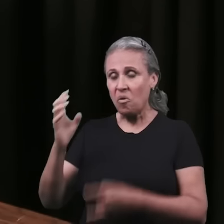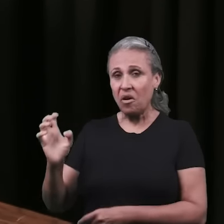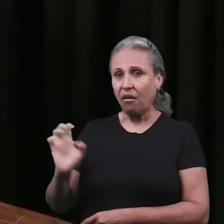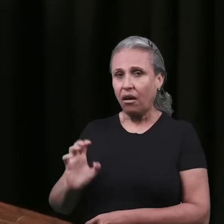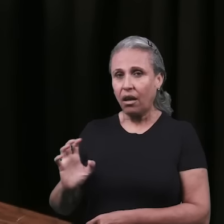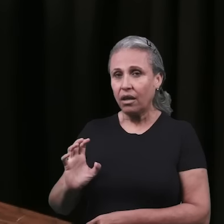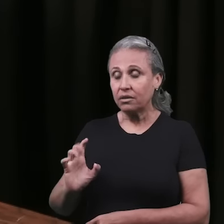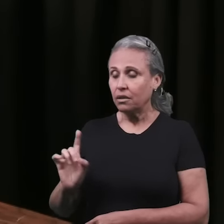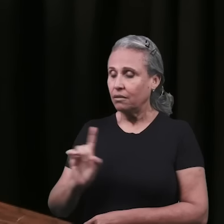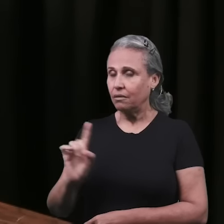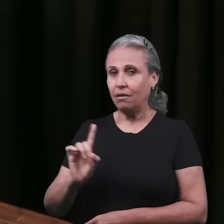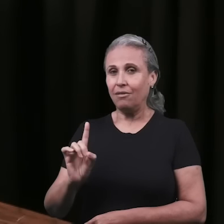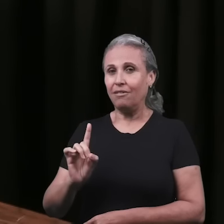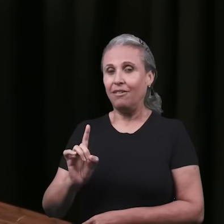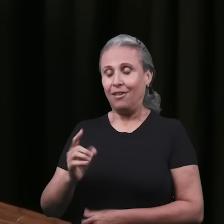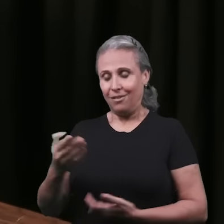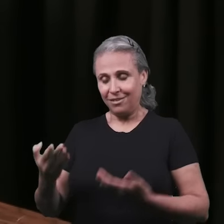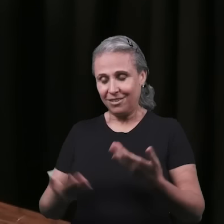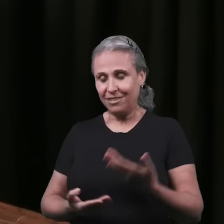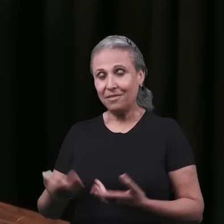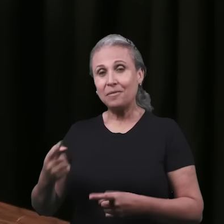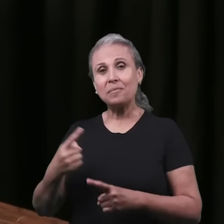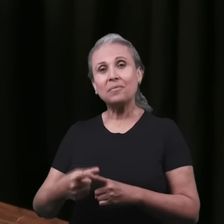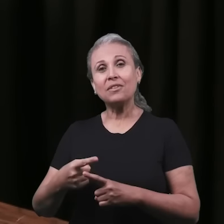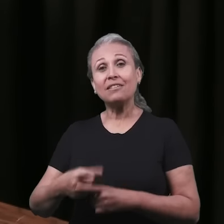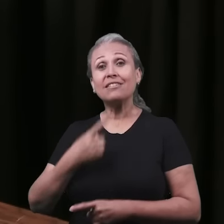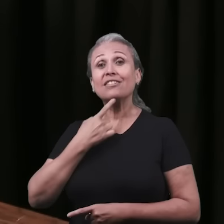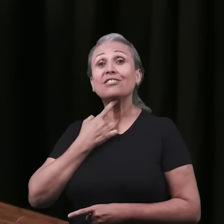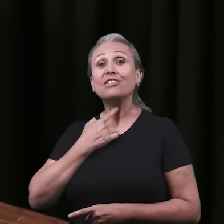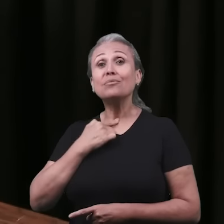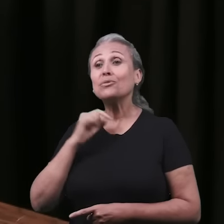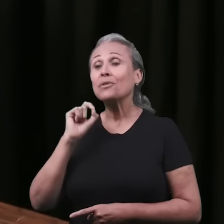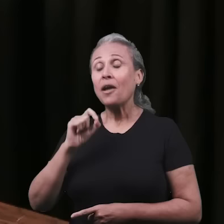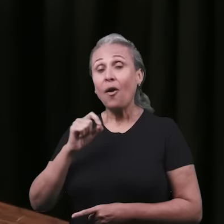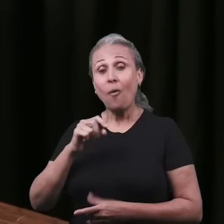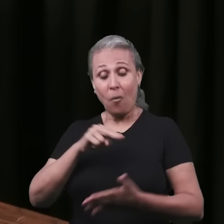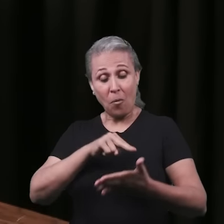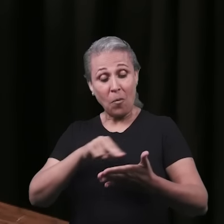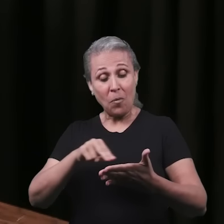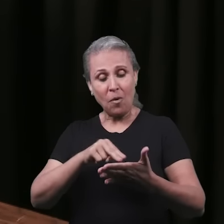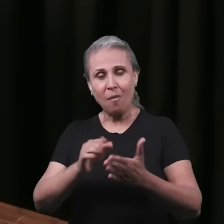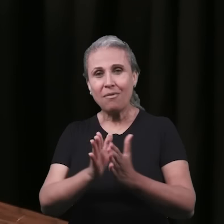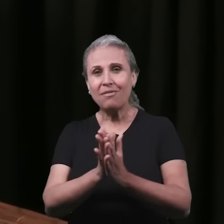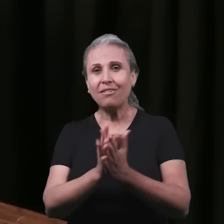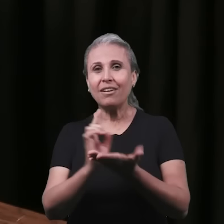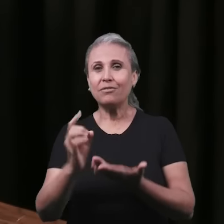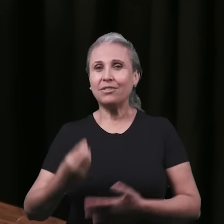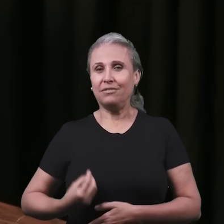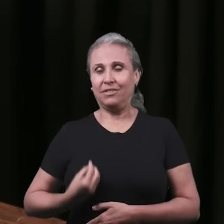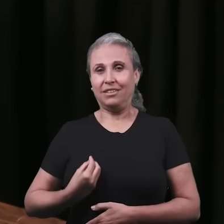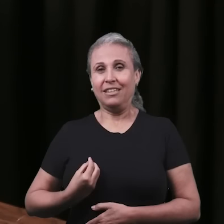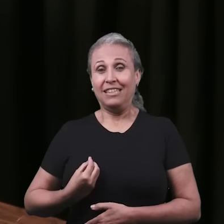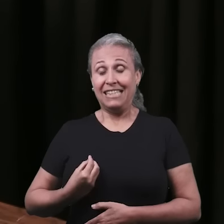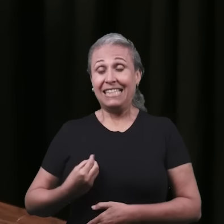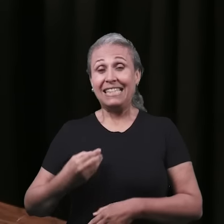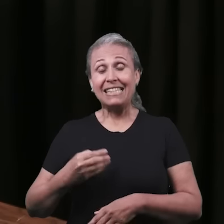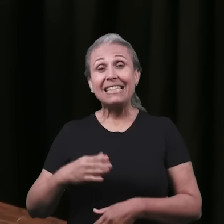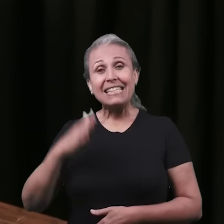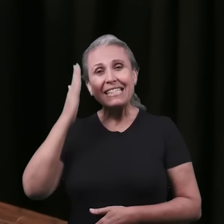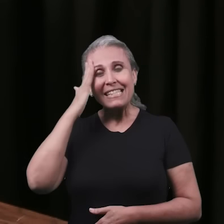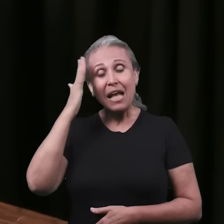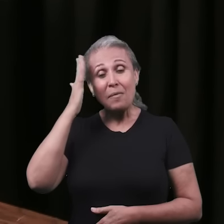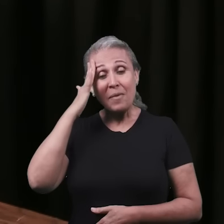no livro da vida, é a salvação, né? Mas o Senhor ele se agrada da postura de sinceridade e há uma recompensa.